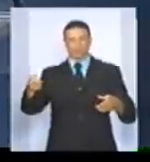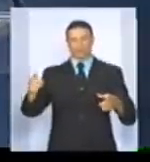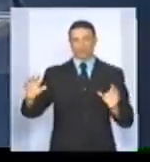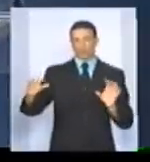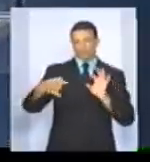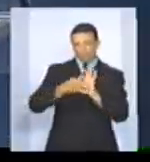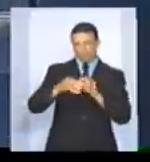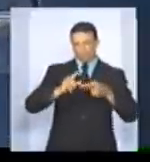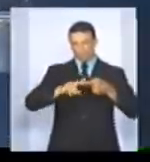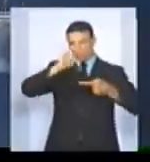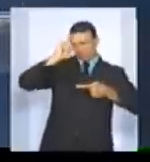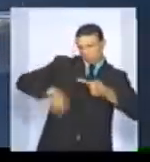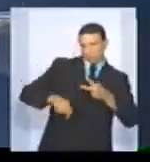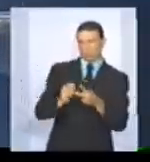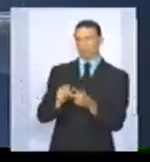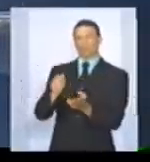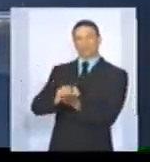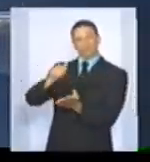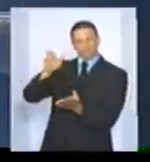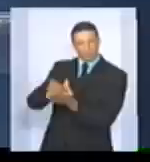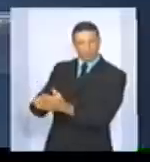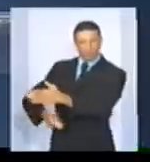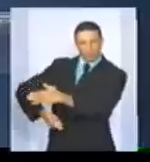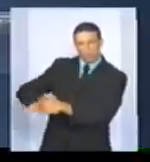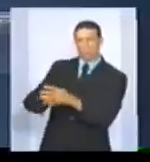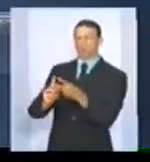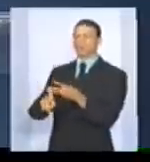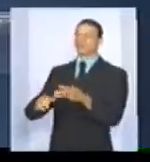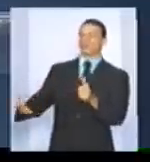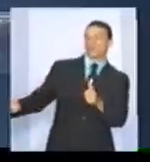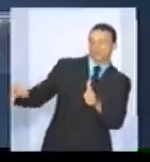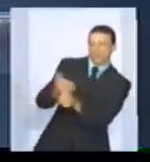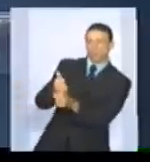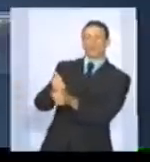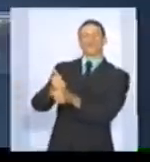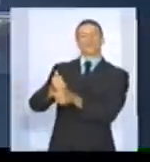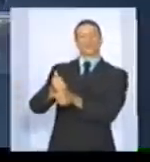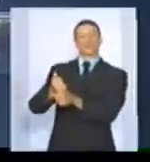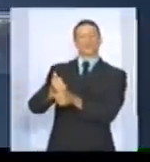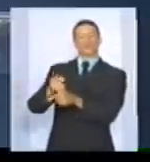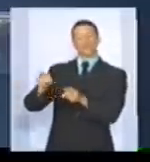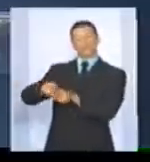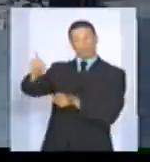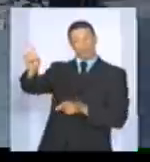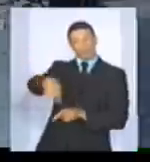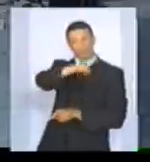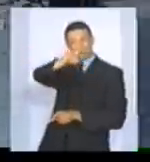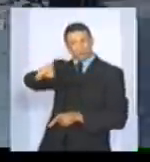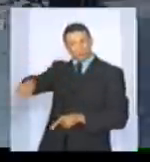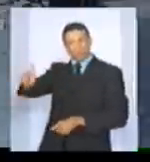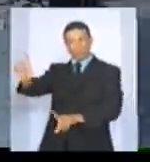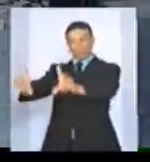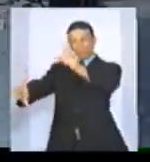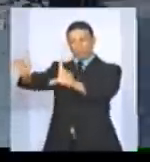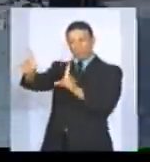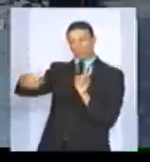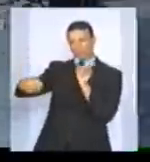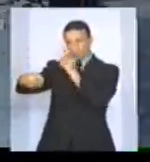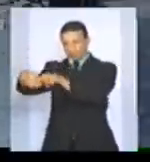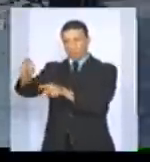elas: advertência, multa, inclusive diária, suspensão temporária do credenciamento, cancelamento do credenciamento.